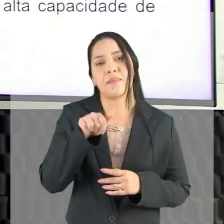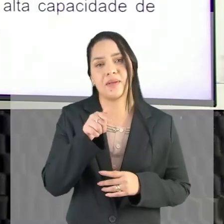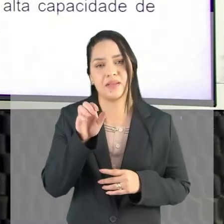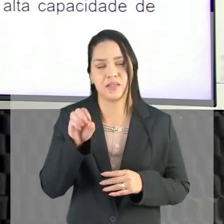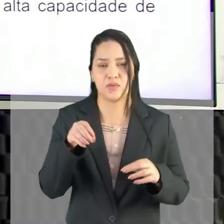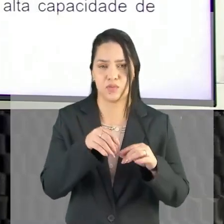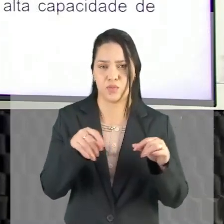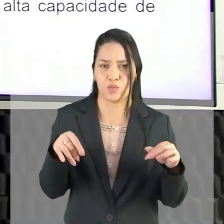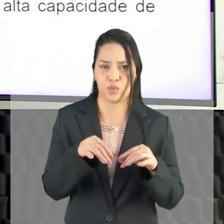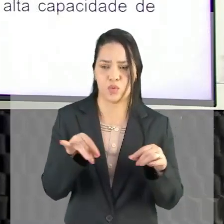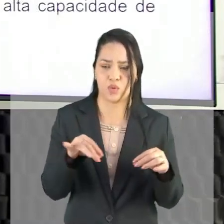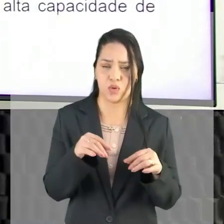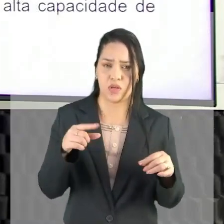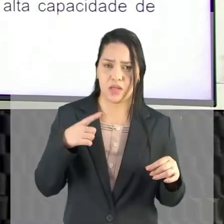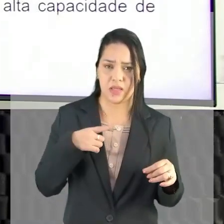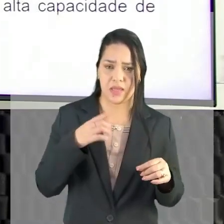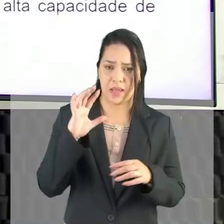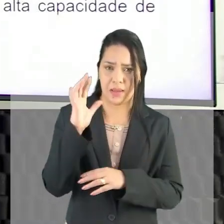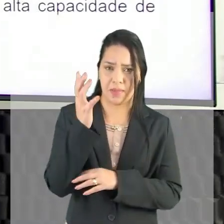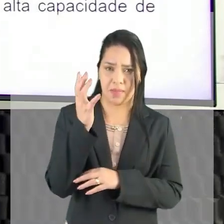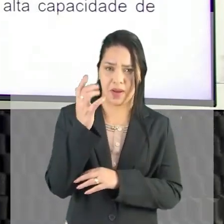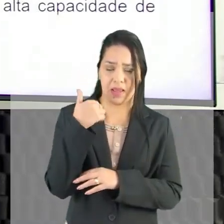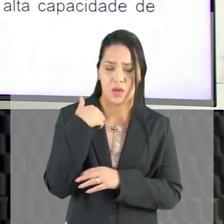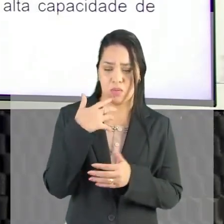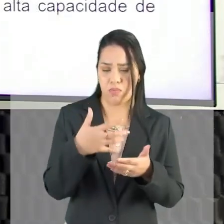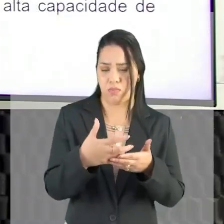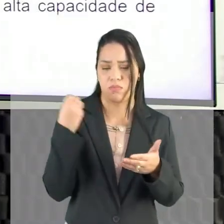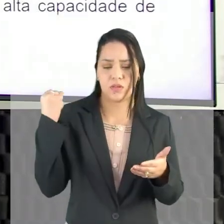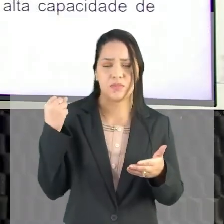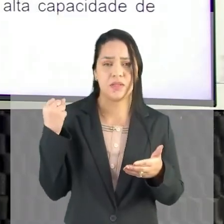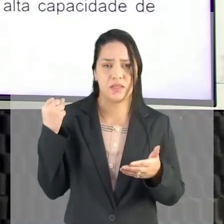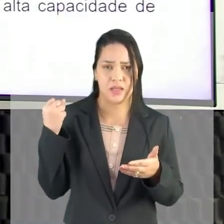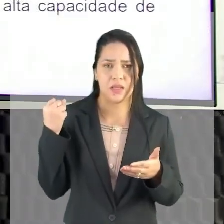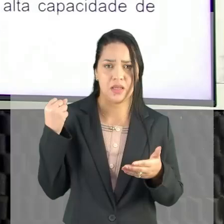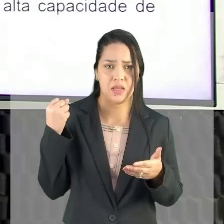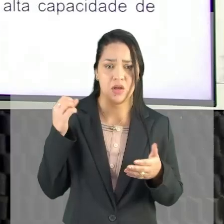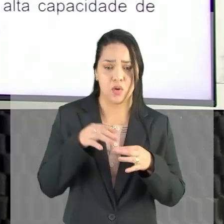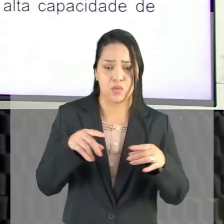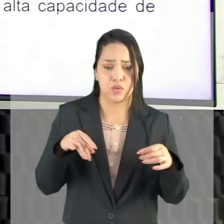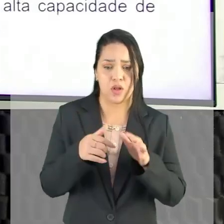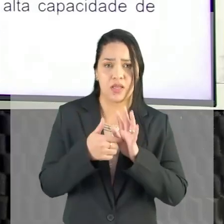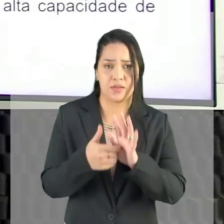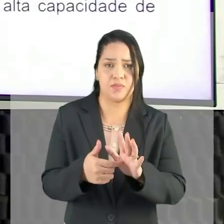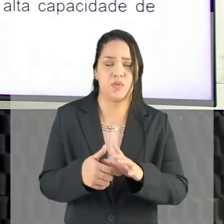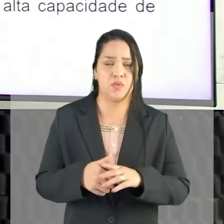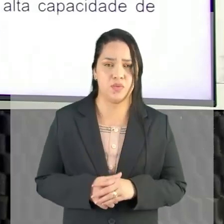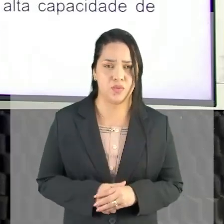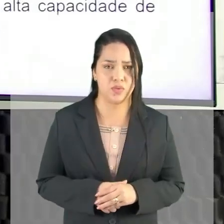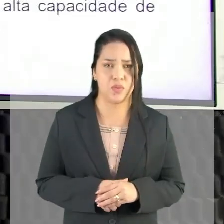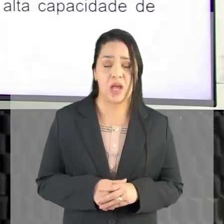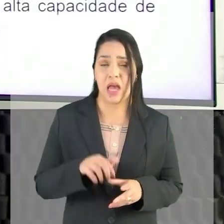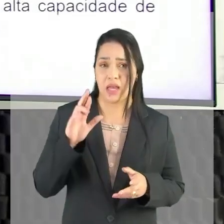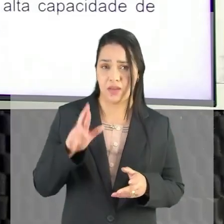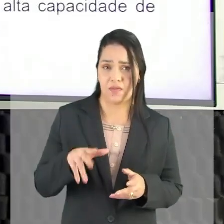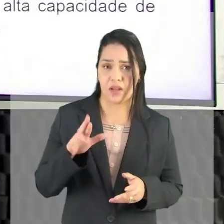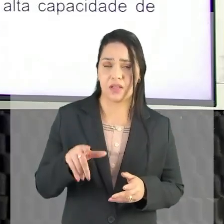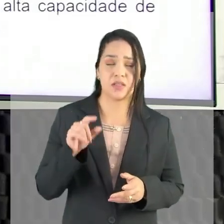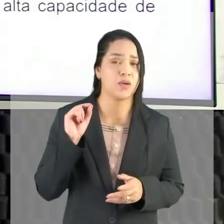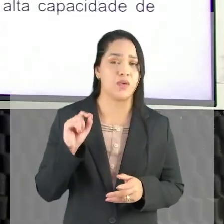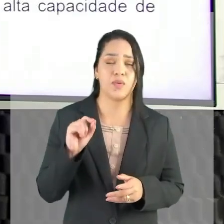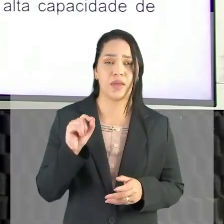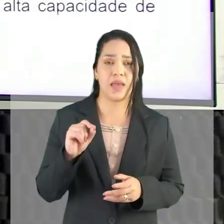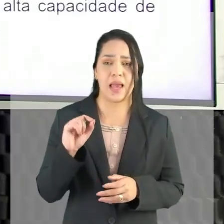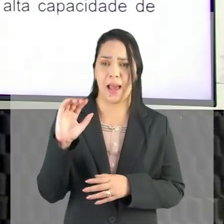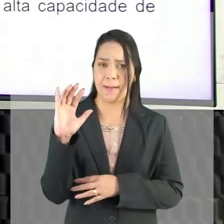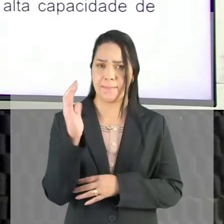solos. Onde eu tinha mata nativa, eu desmatei. Deixei o solo exposto. A diferença é que quando